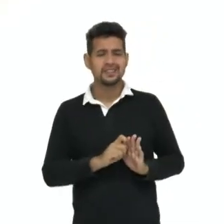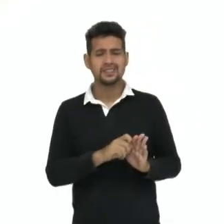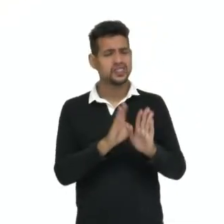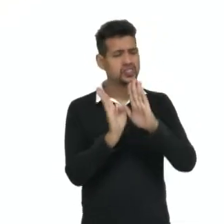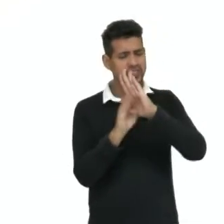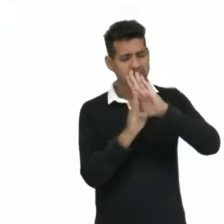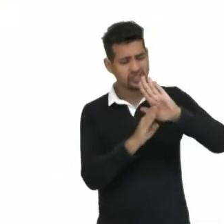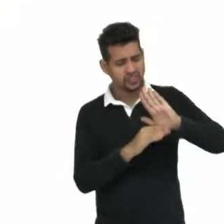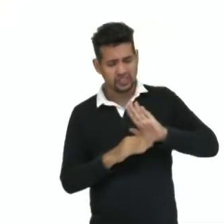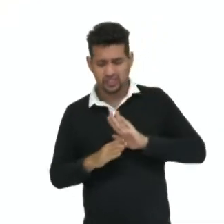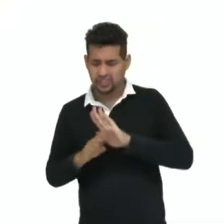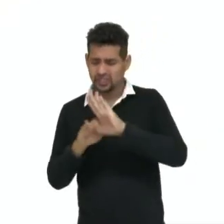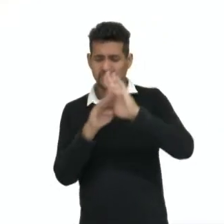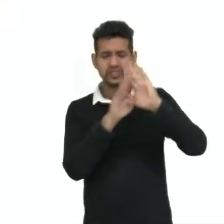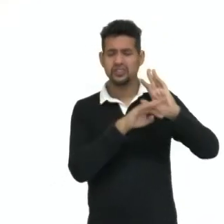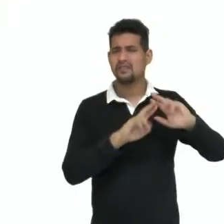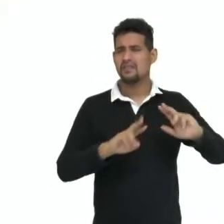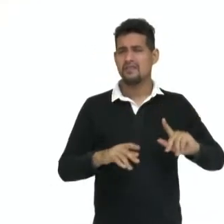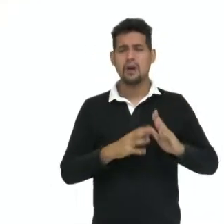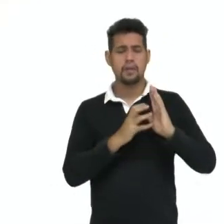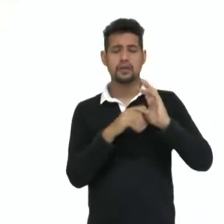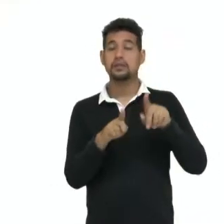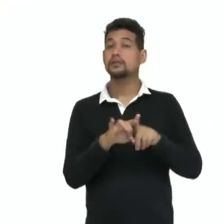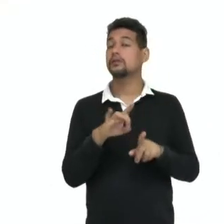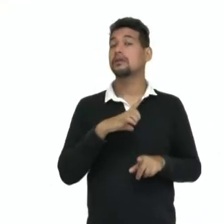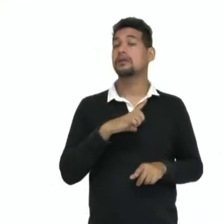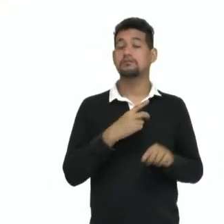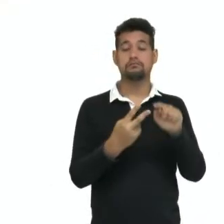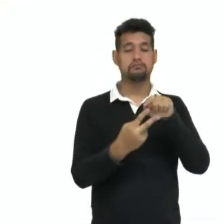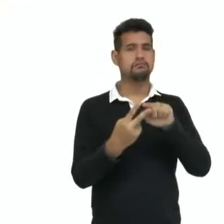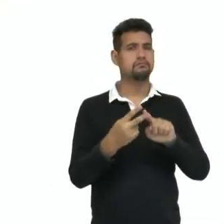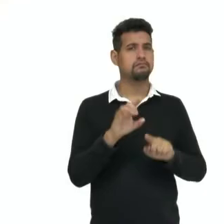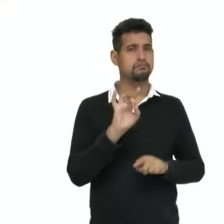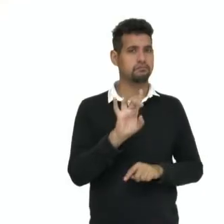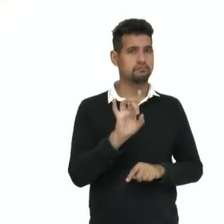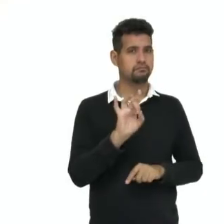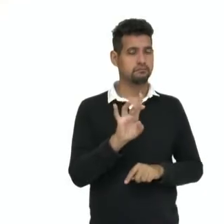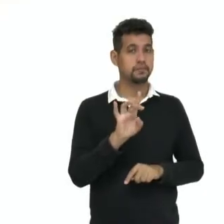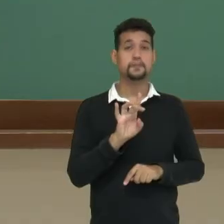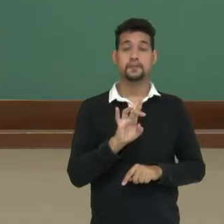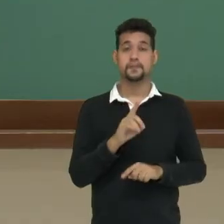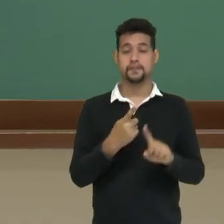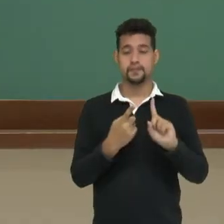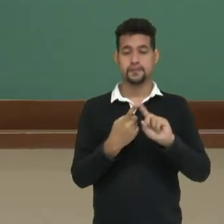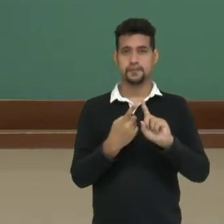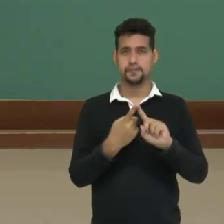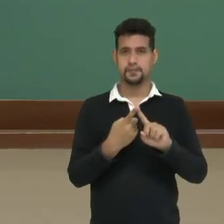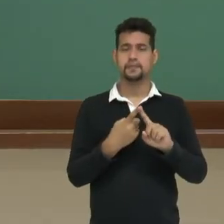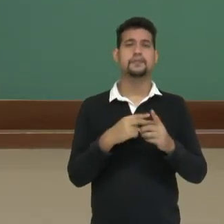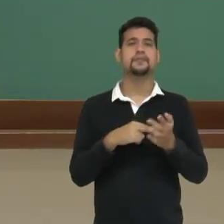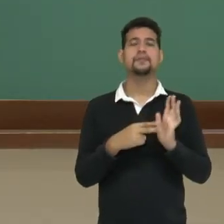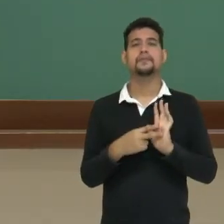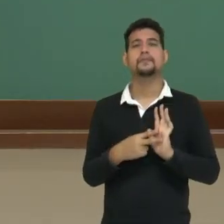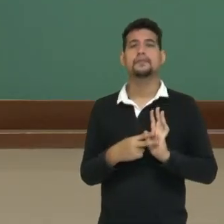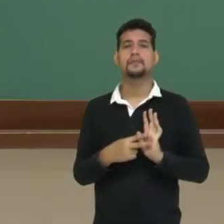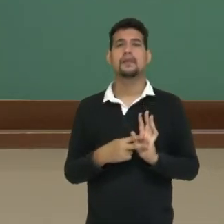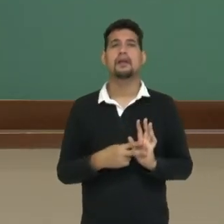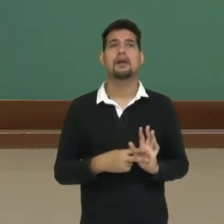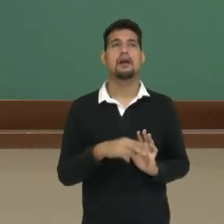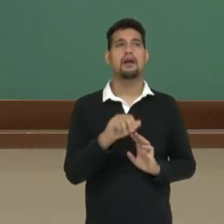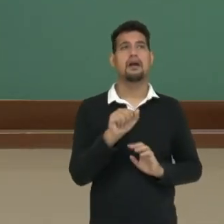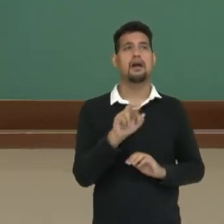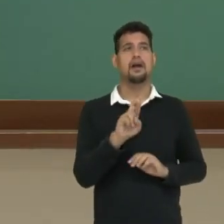os partidos políticos e permitiu apenas a existência de 2 partidos políticos. Um partido deles era a